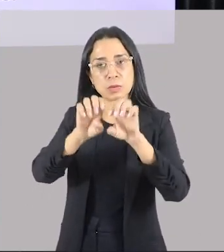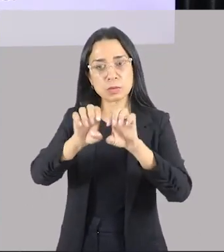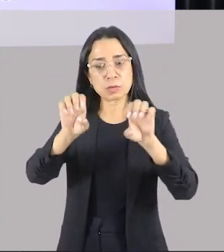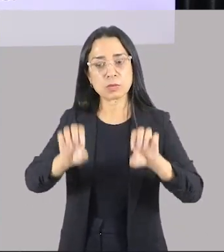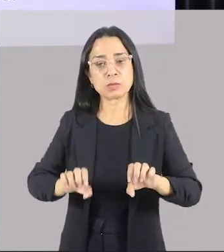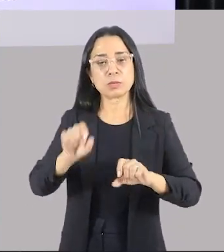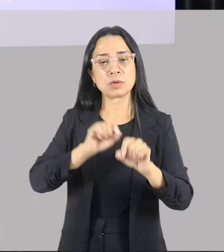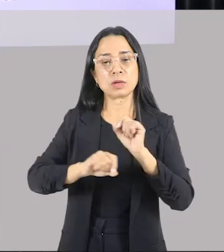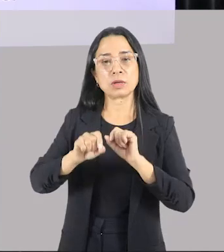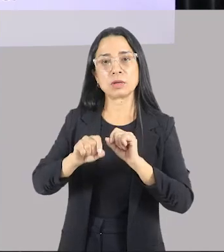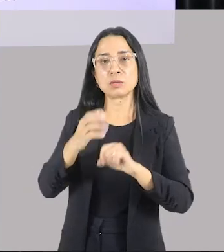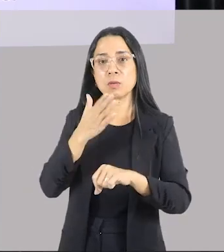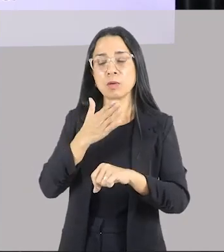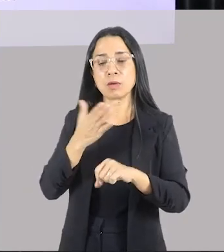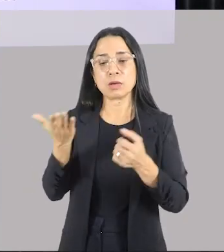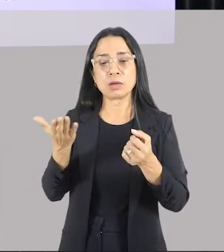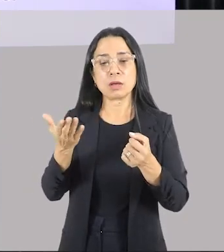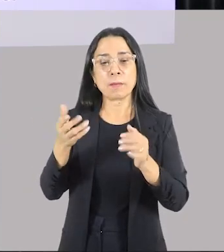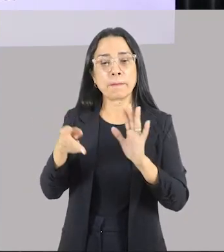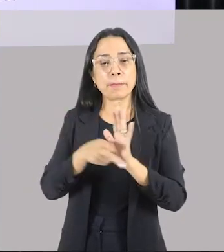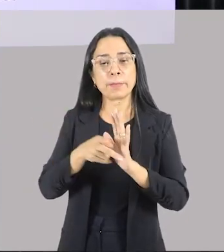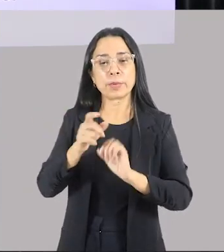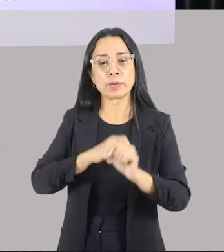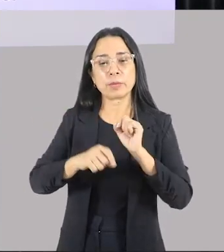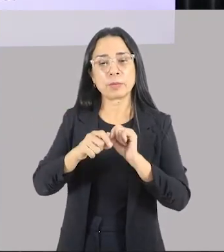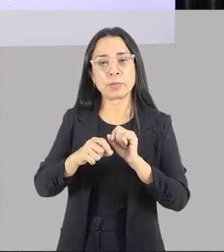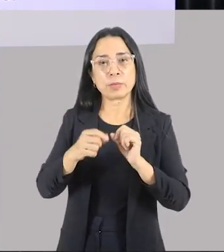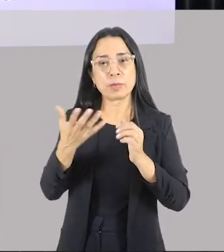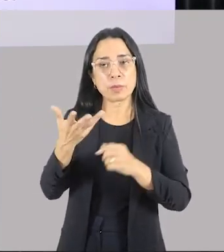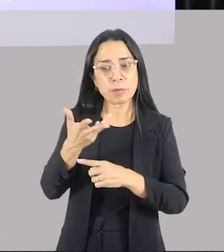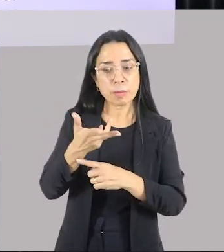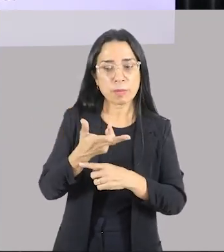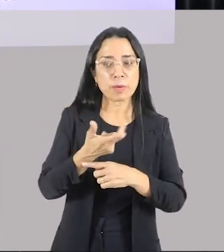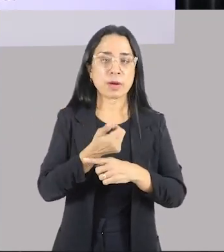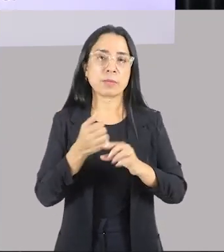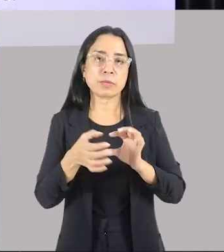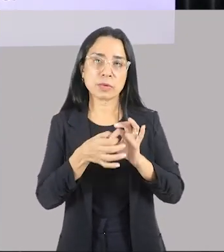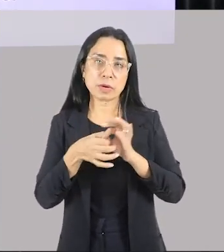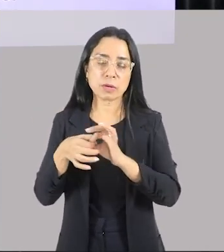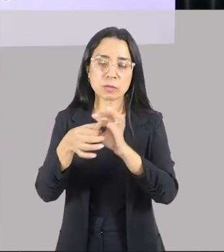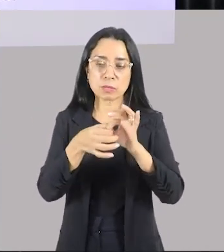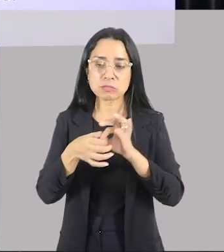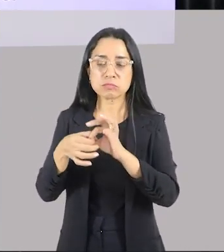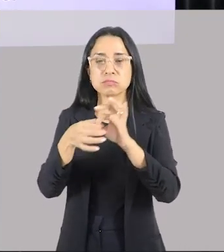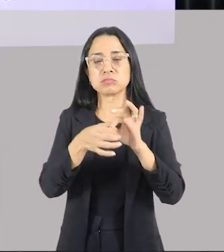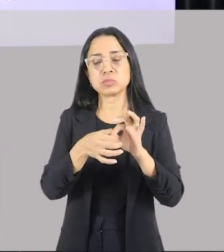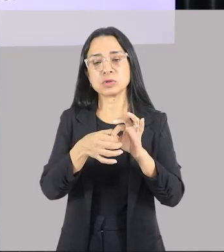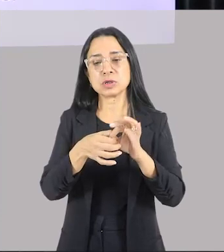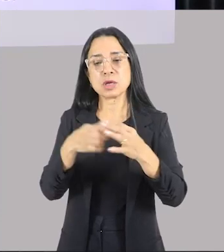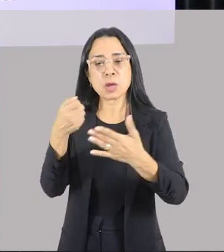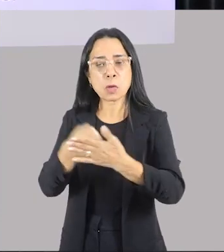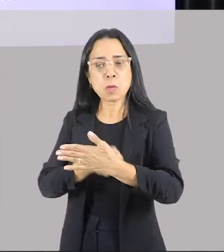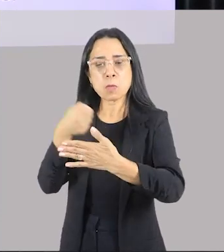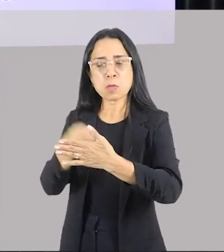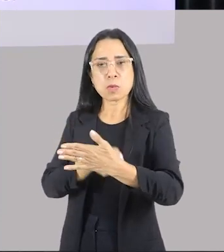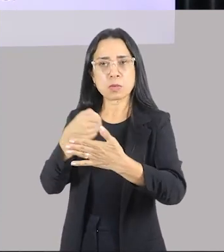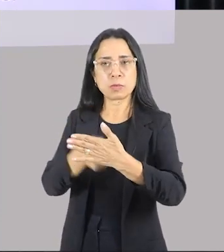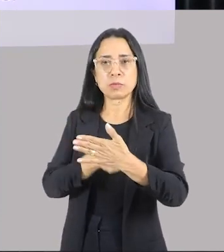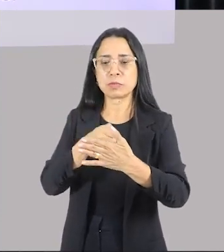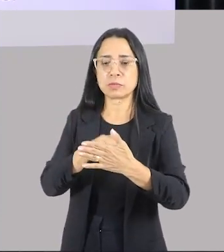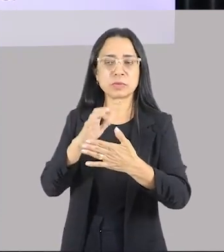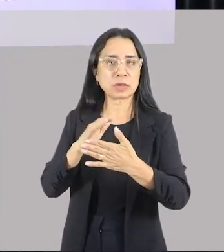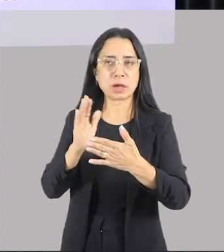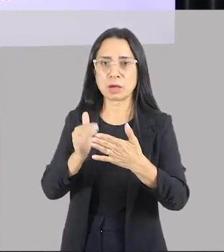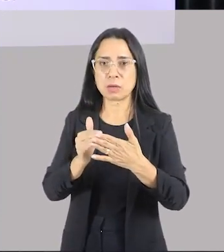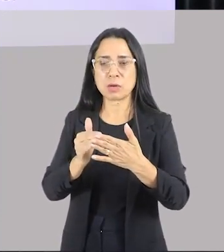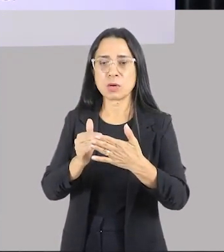e ativo, apto a unir a classe e confrontar todos tanto os